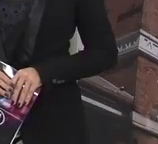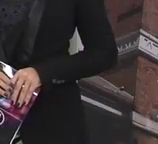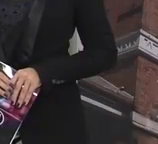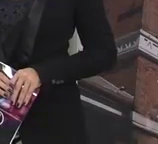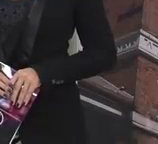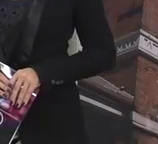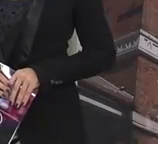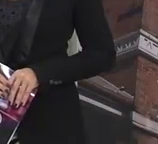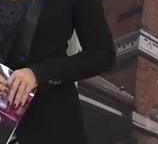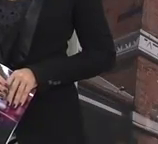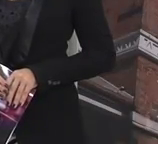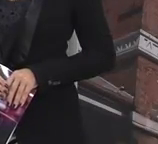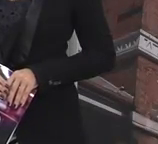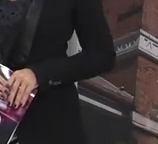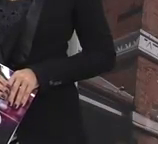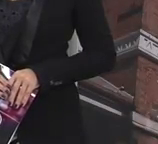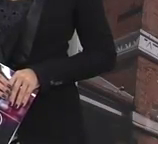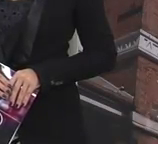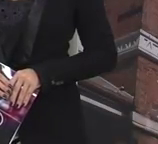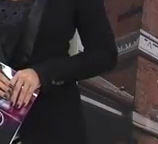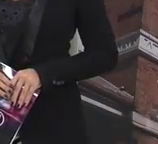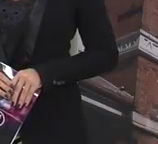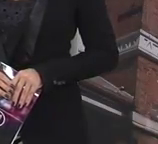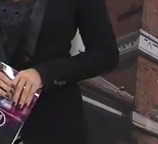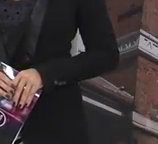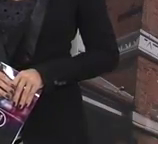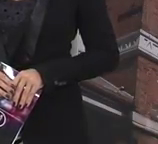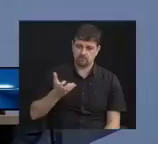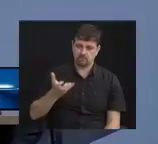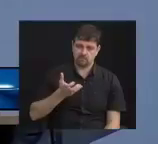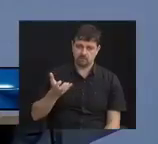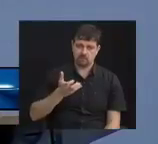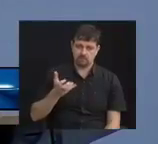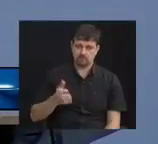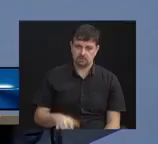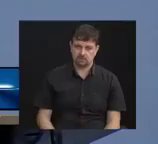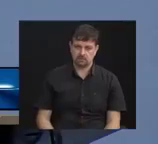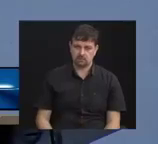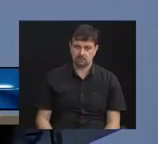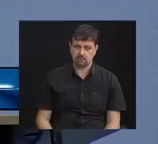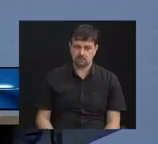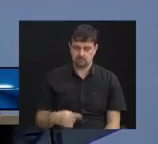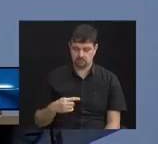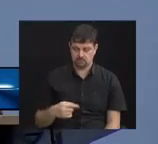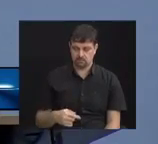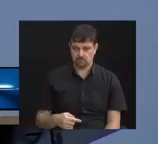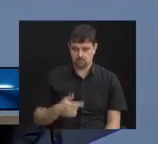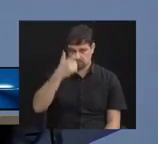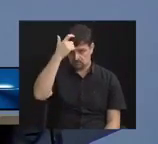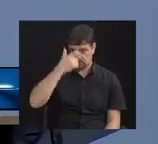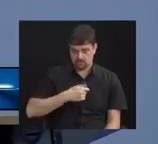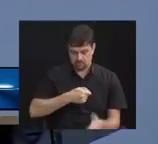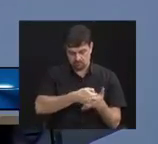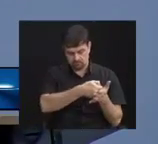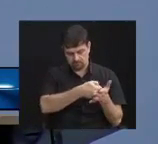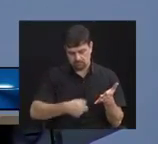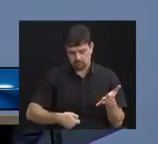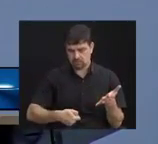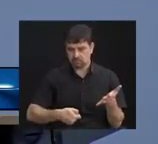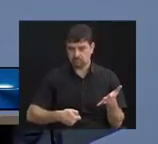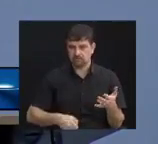sem salário desde dezembro e ocuparam as instalações da fábrica. A gente apresentou um requerimento, uma moção de